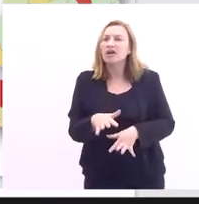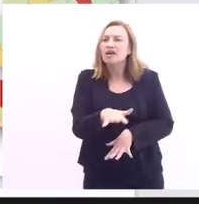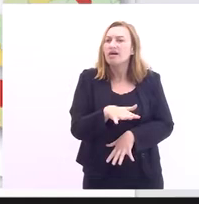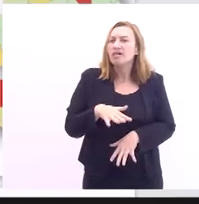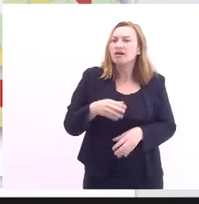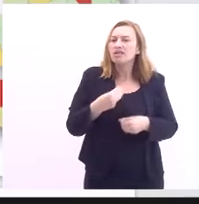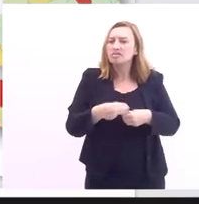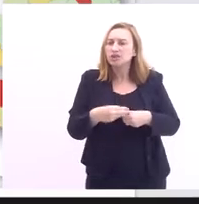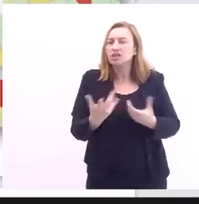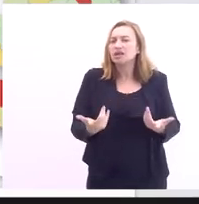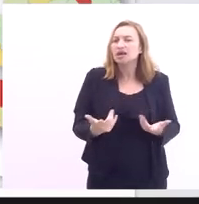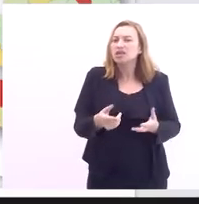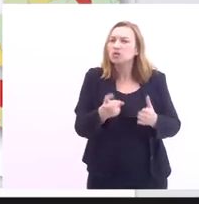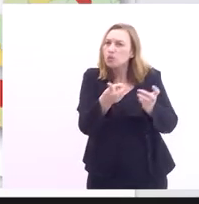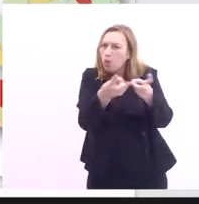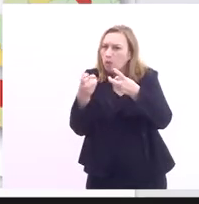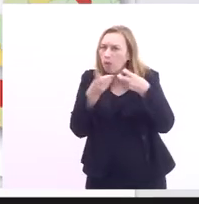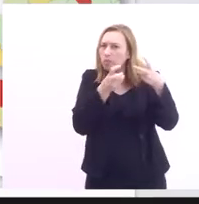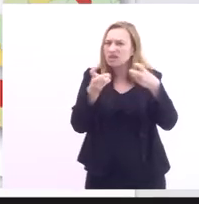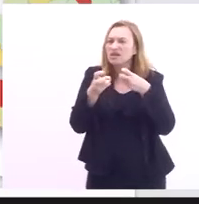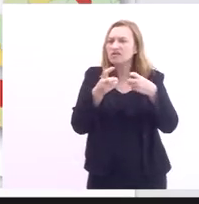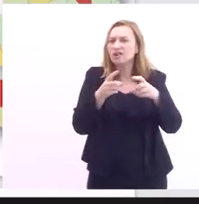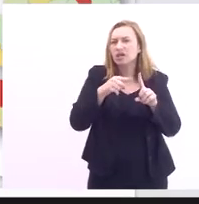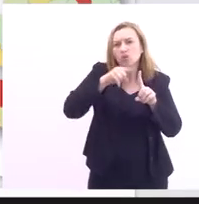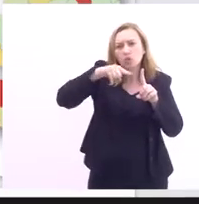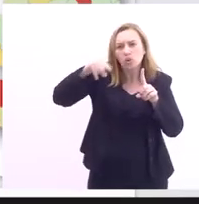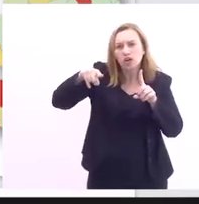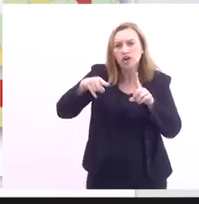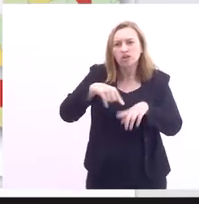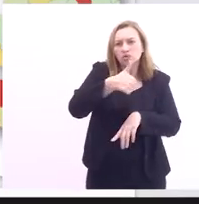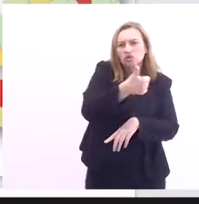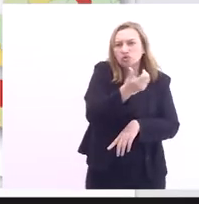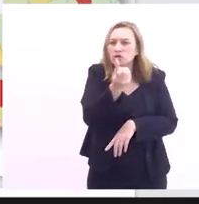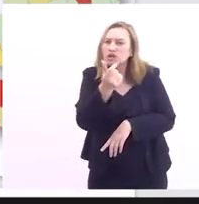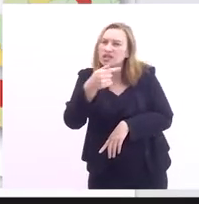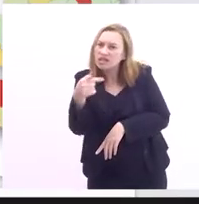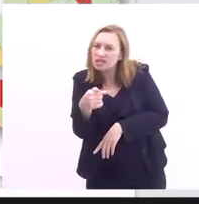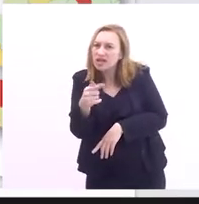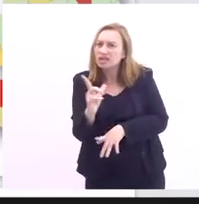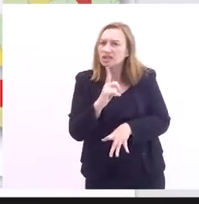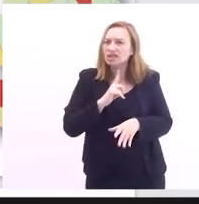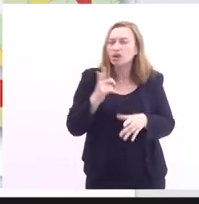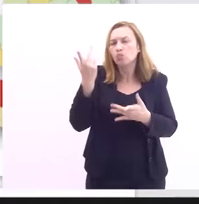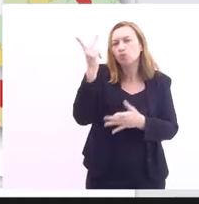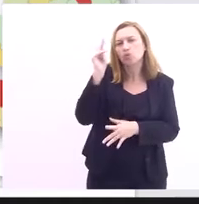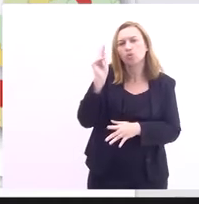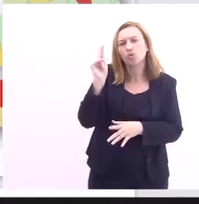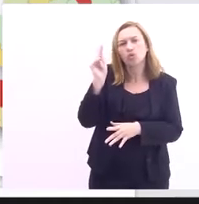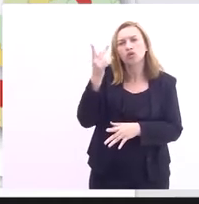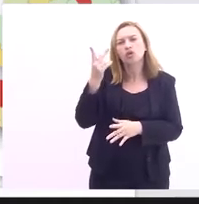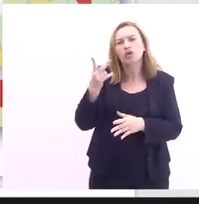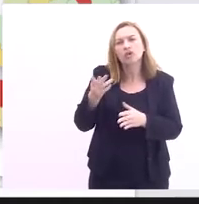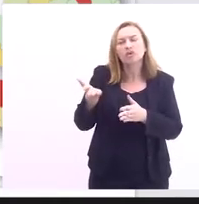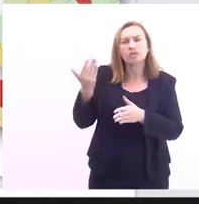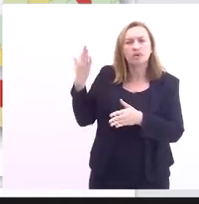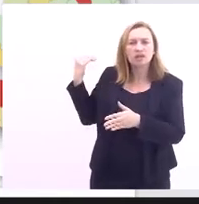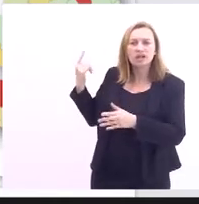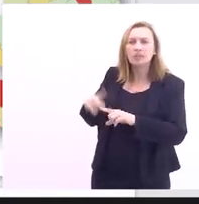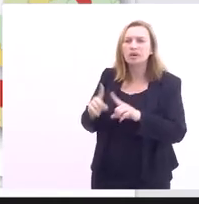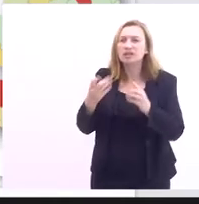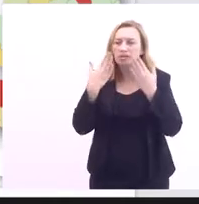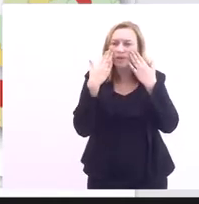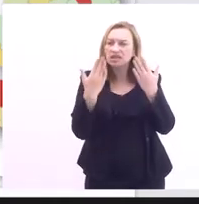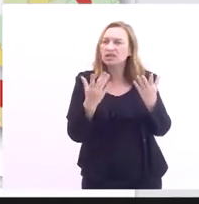No gráfico, a gente percebendo aqui, desde 2017, a gente tem até um histórico anterior, mas apresenta mais ou menos os